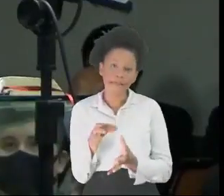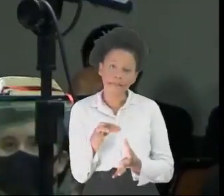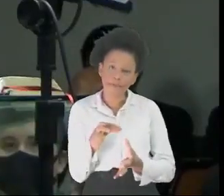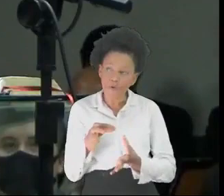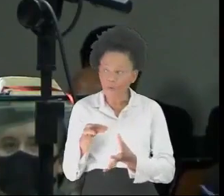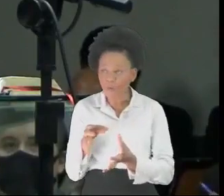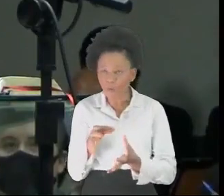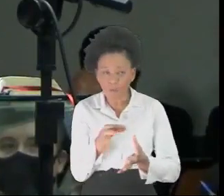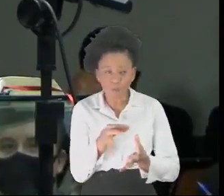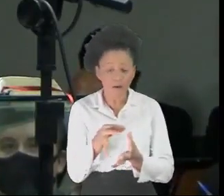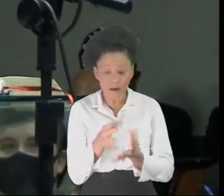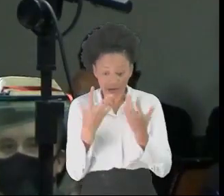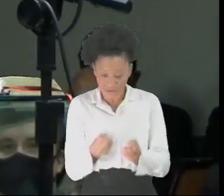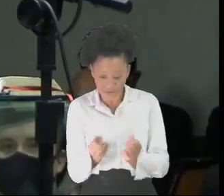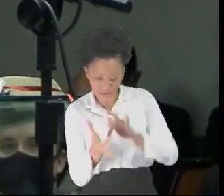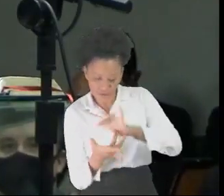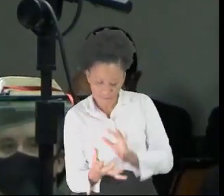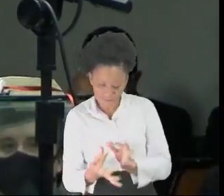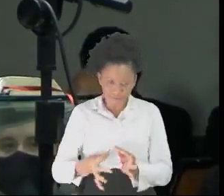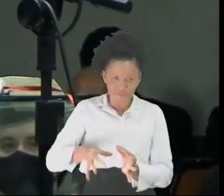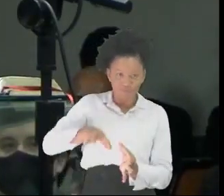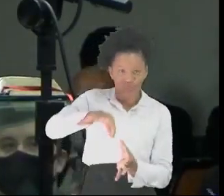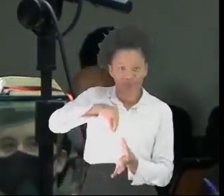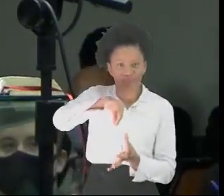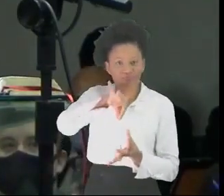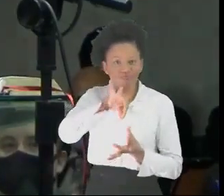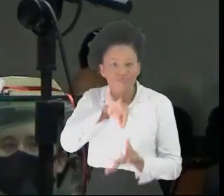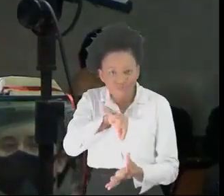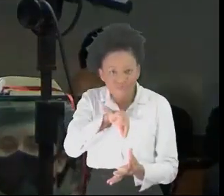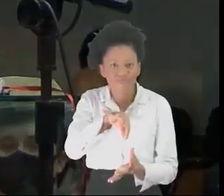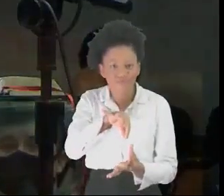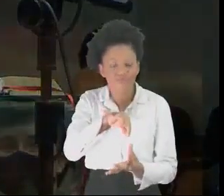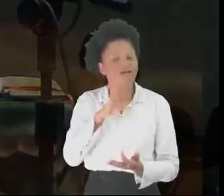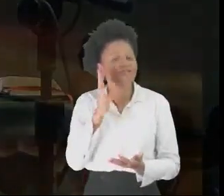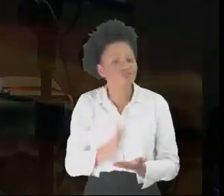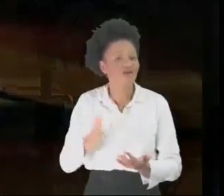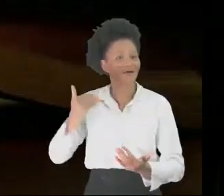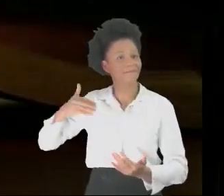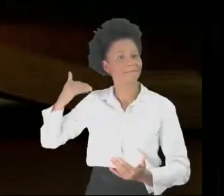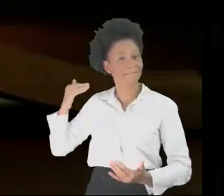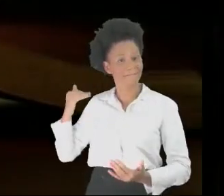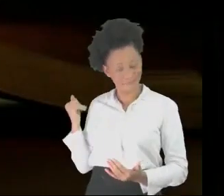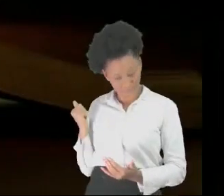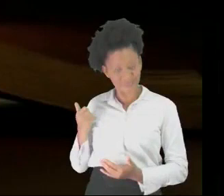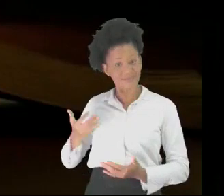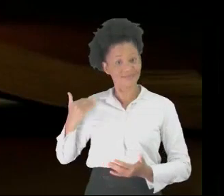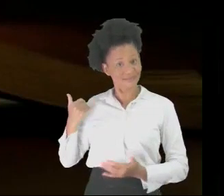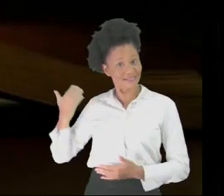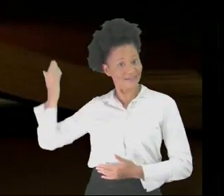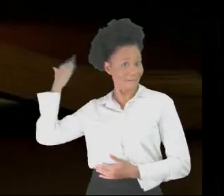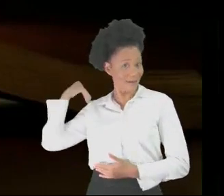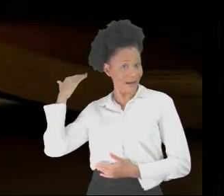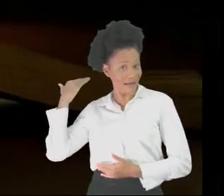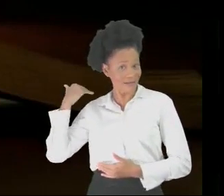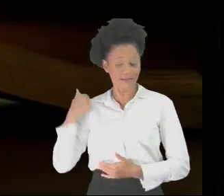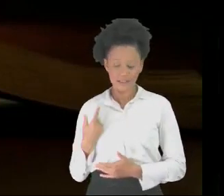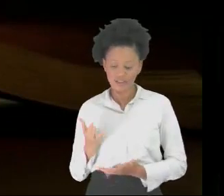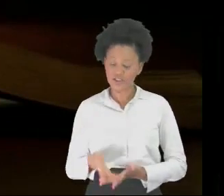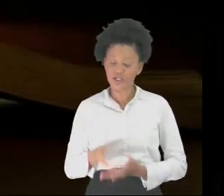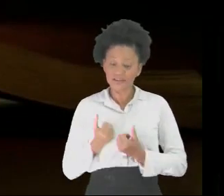vivificou. Coisa passada. Já aconteceu. Veja que está no pretérito. Vos